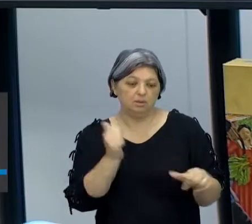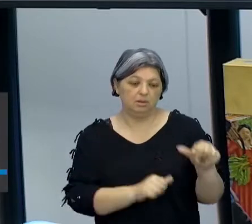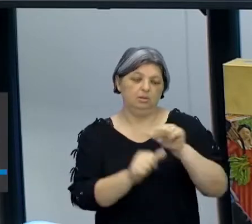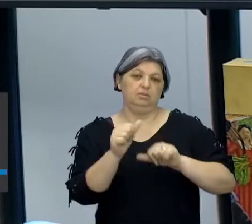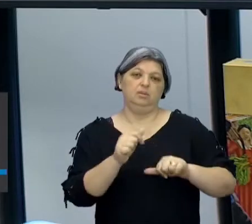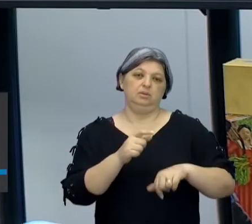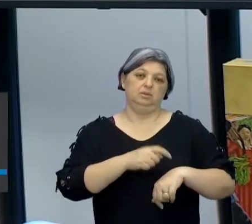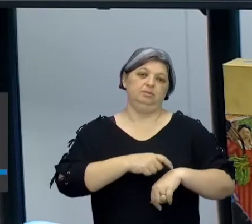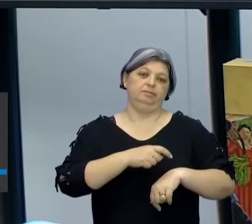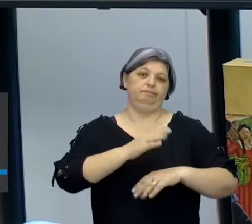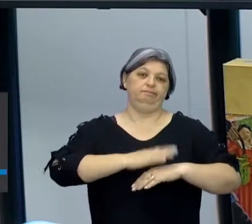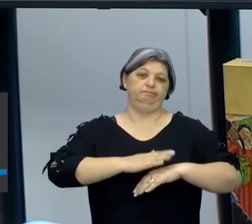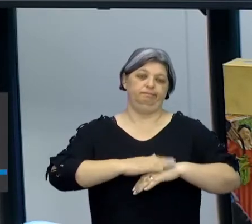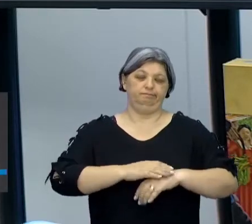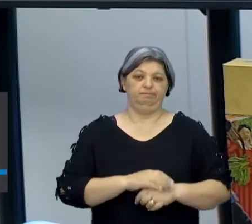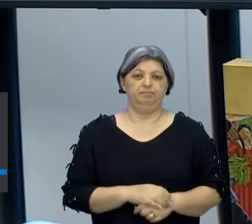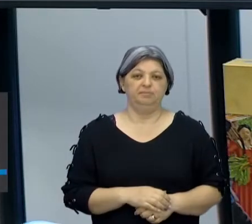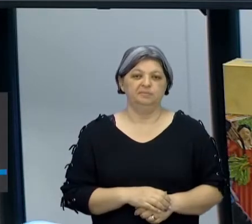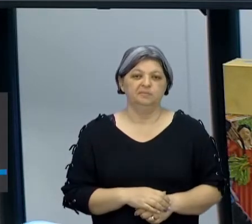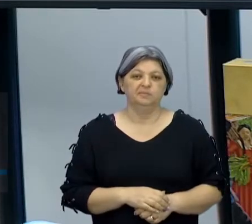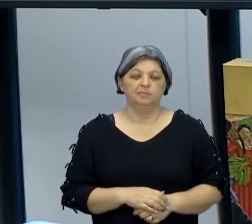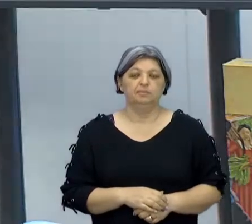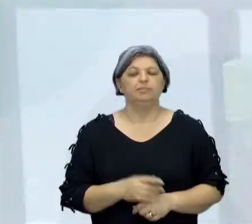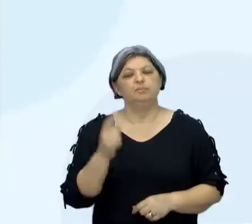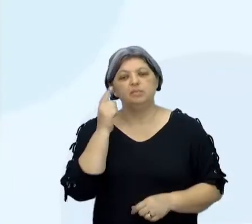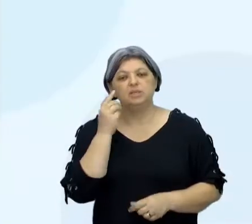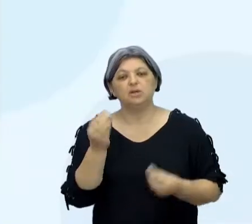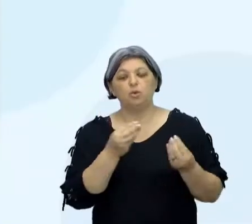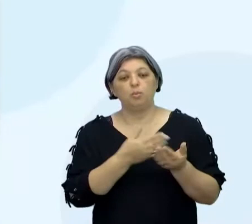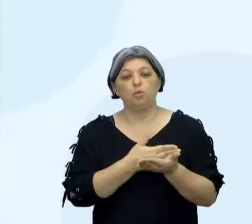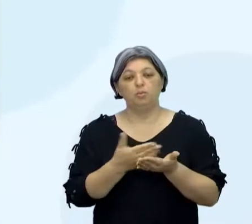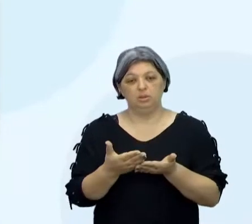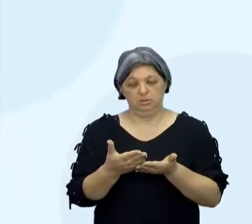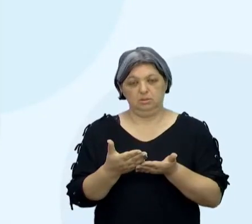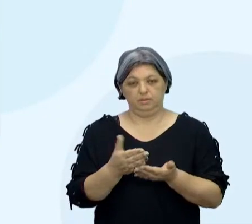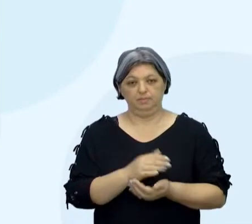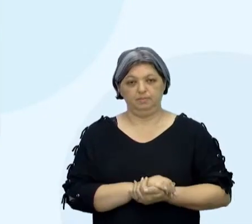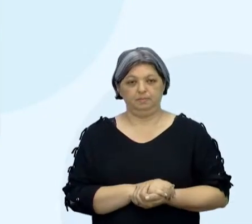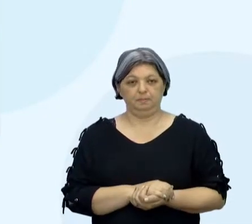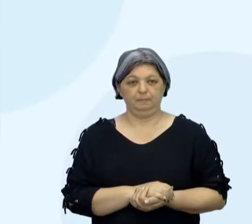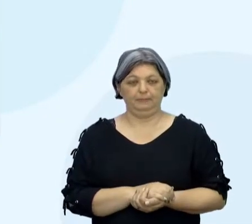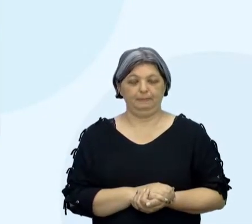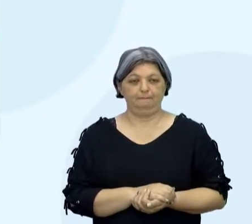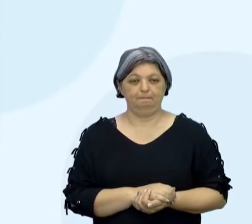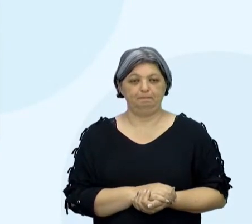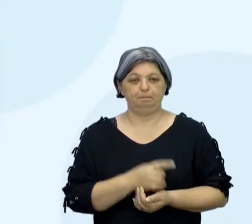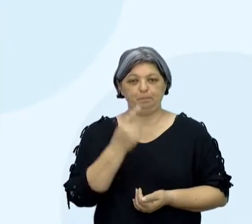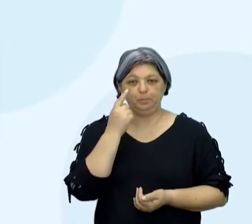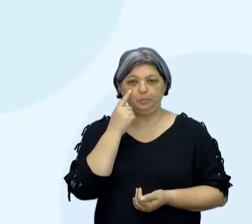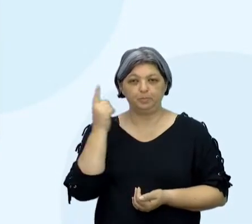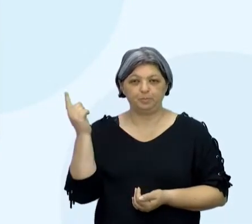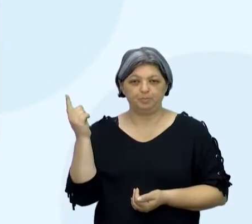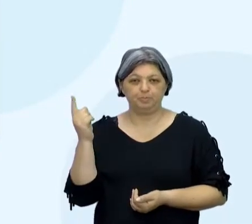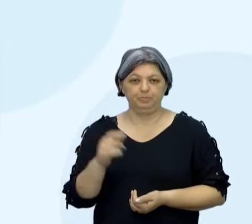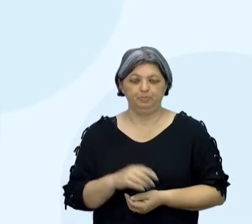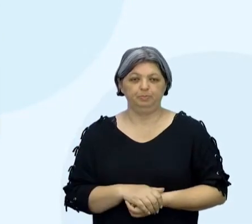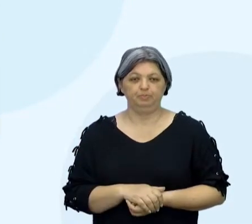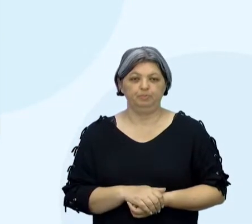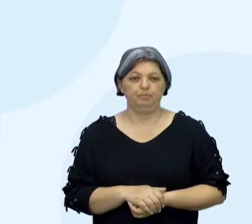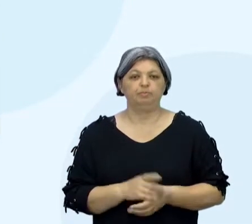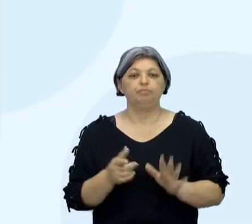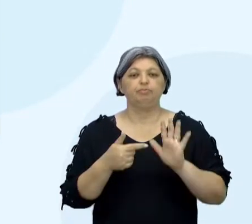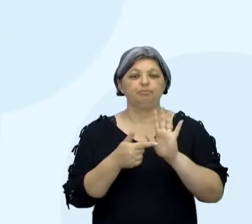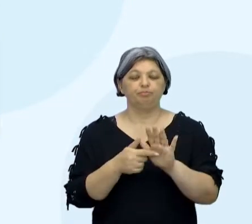faz a autoavaliação, você pensa nos seus momentos iniciais e tal. Aqui eles lançam pra